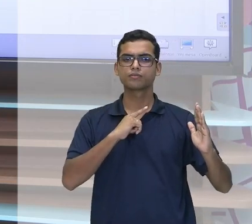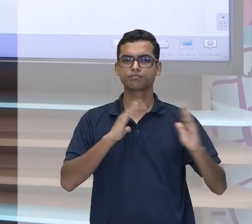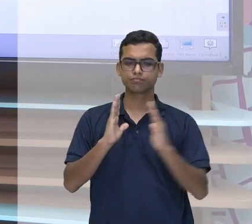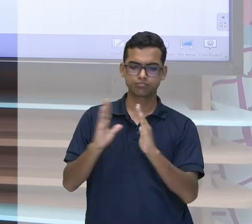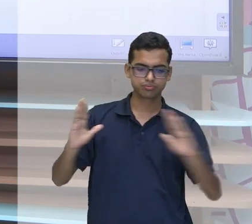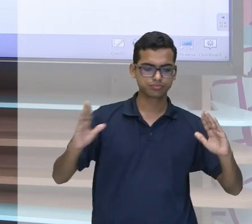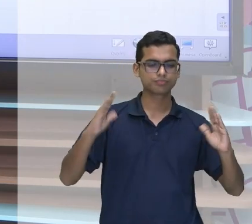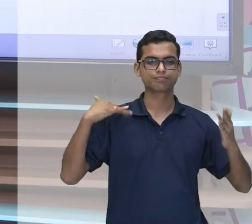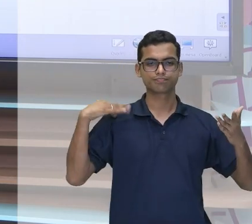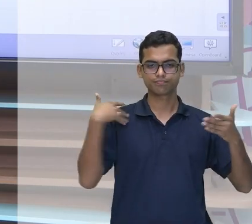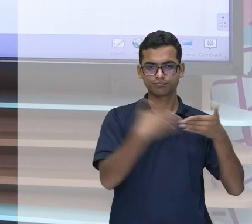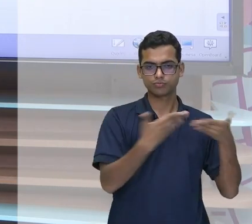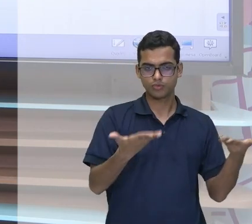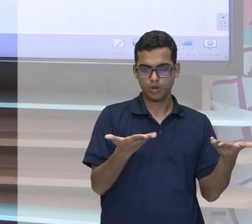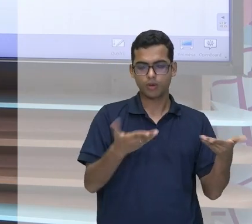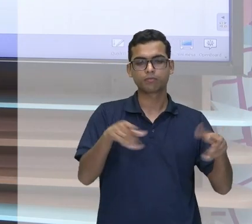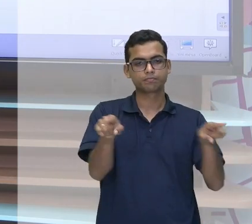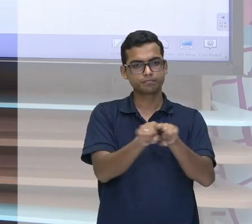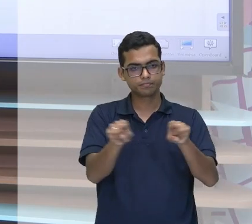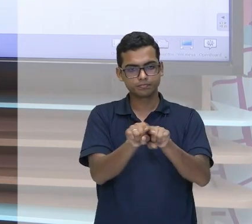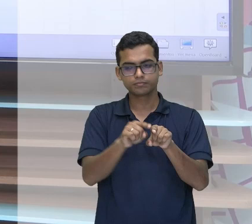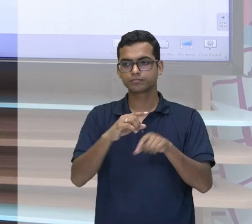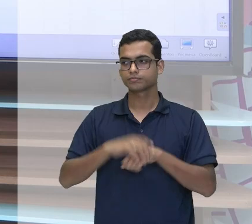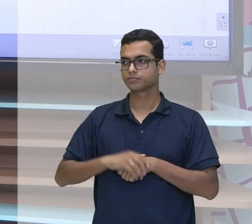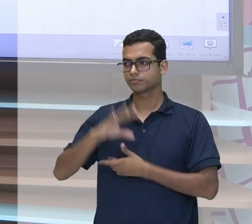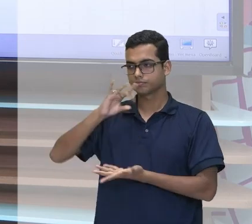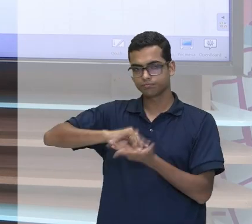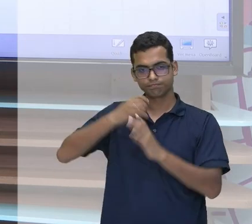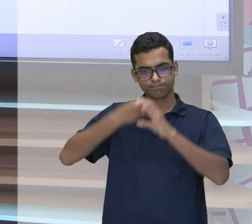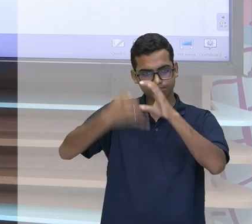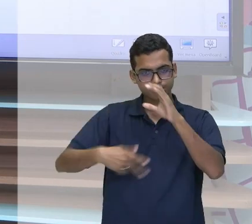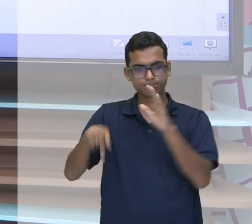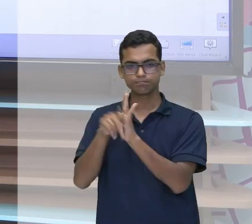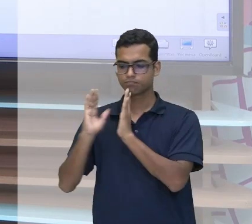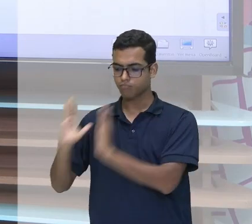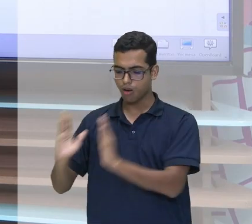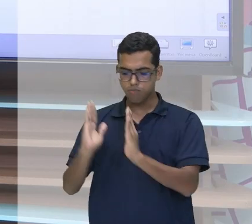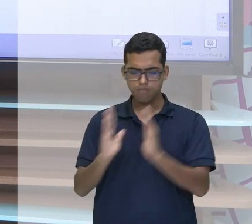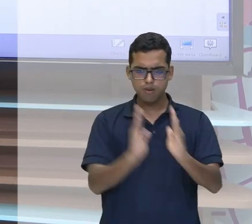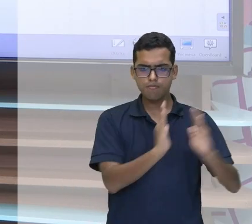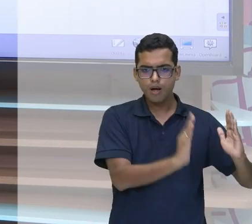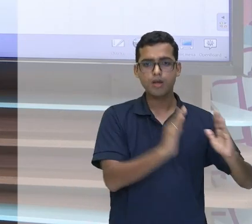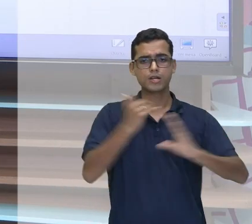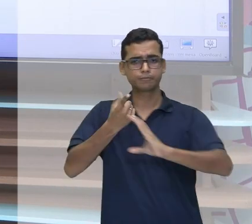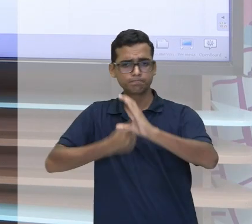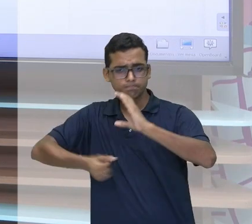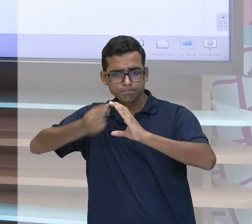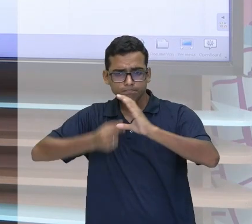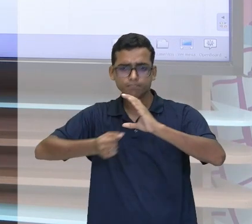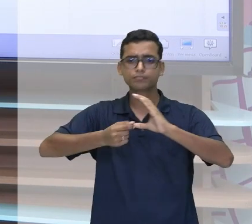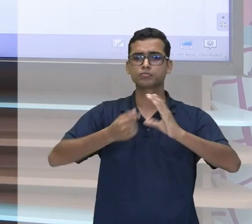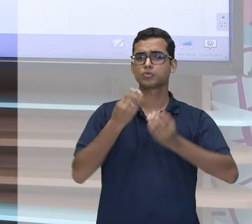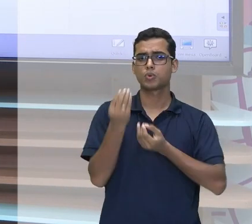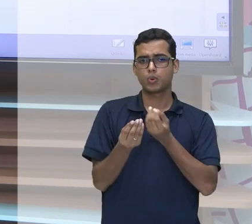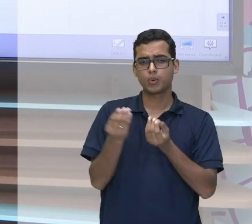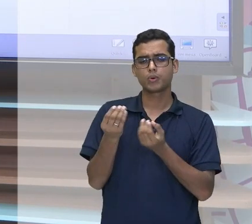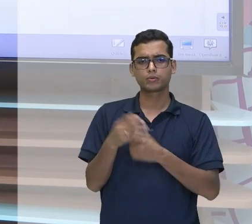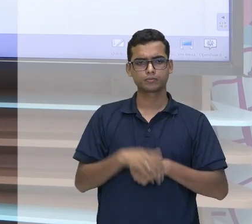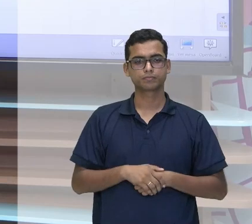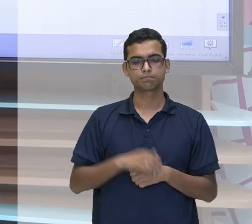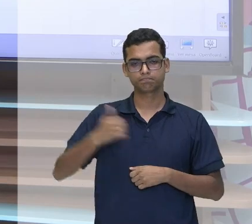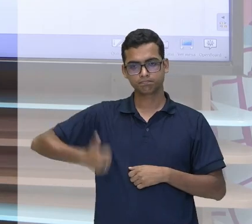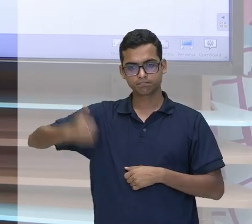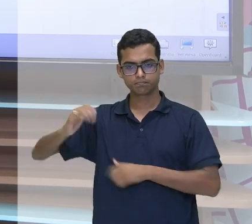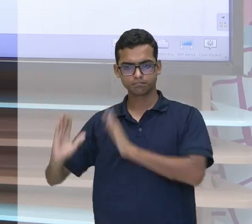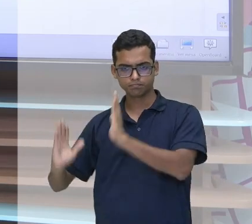as características de cada uma dessas fases do modo de produção capitalista. E a gente vai começar pela primeira